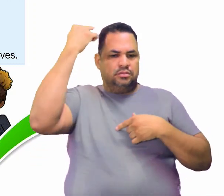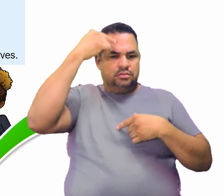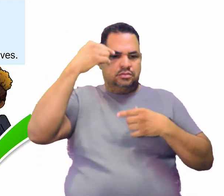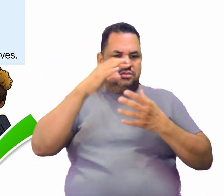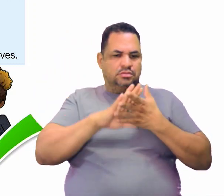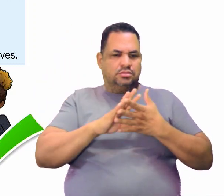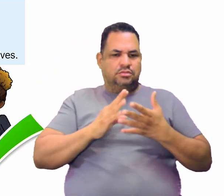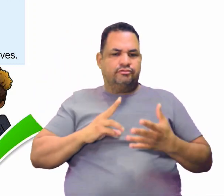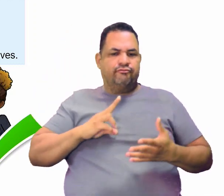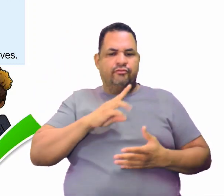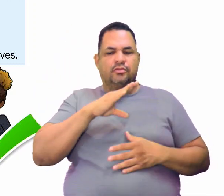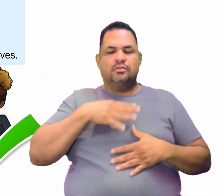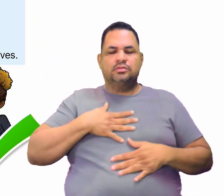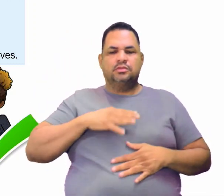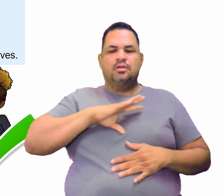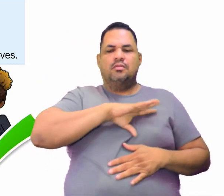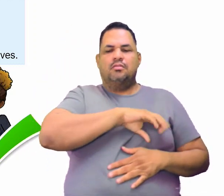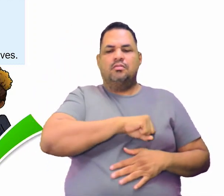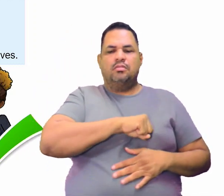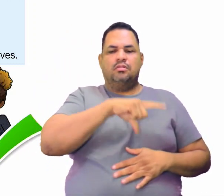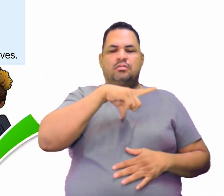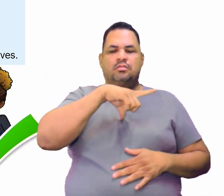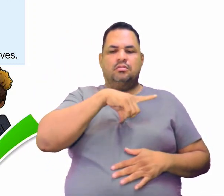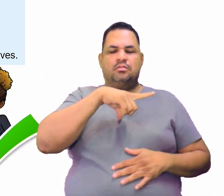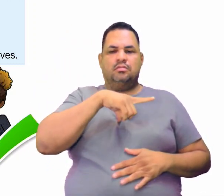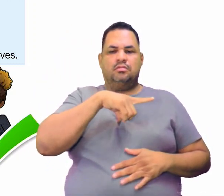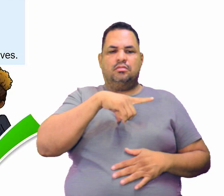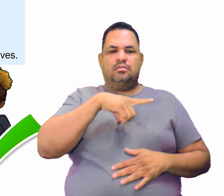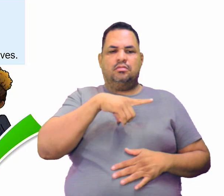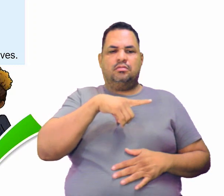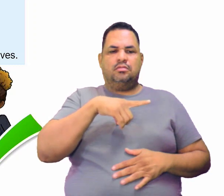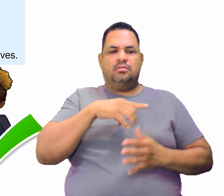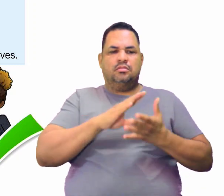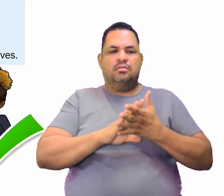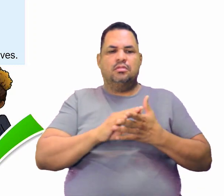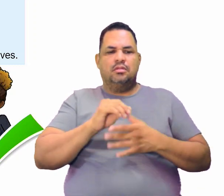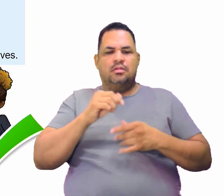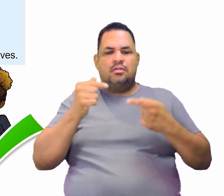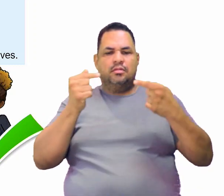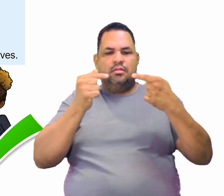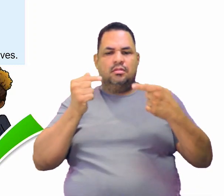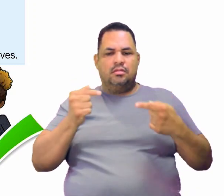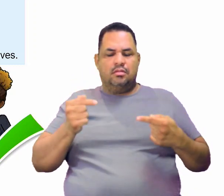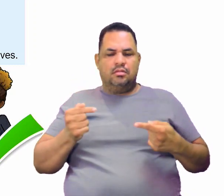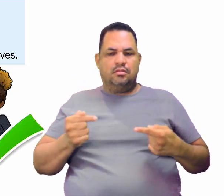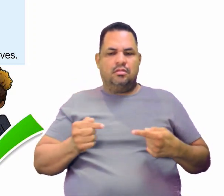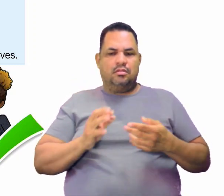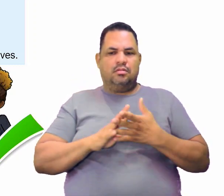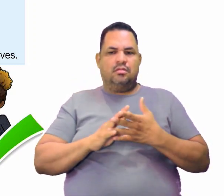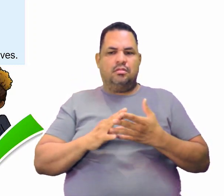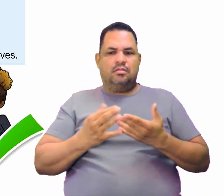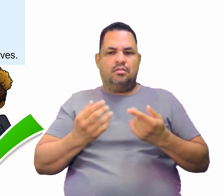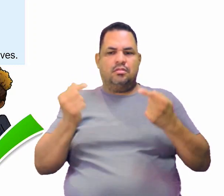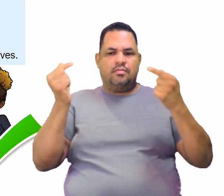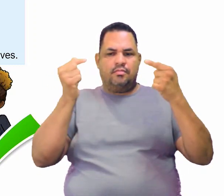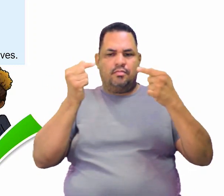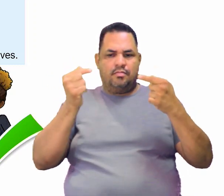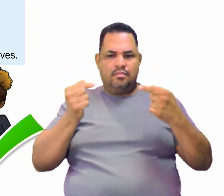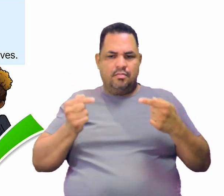amor. Então, aqui eu tenho rimas internas, ó. Por quê? Tá no meio do